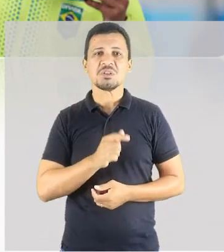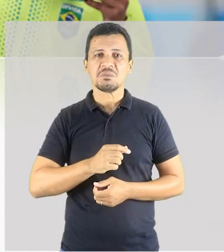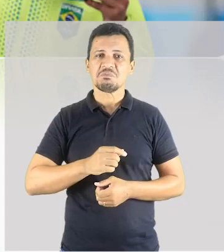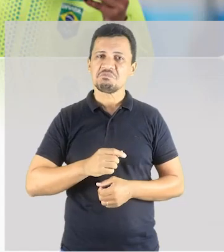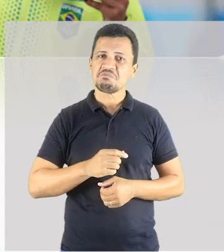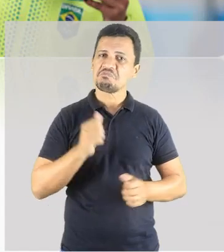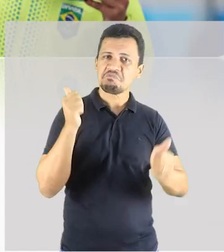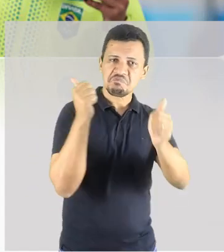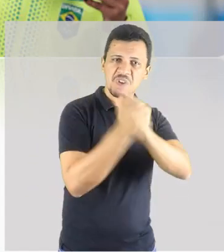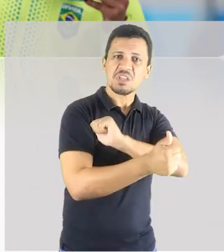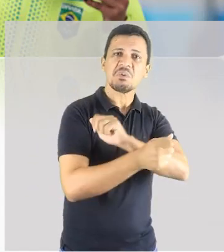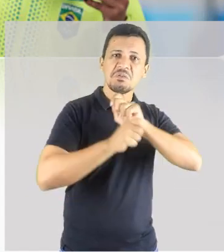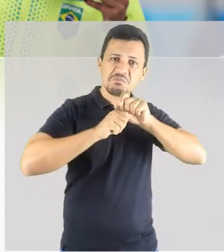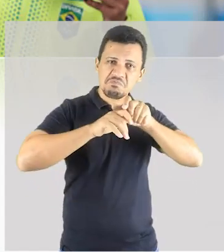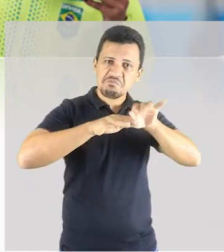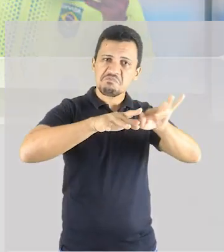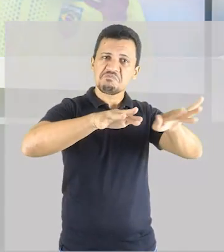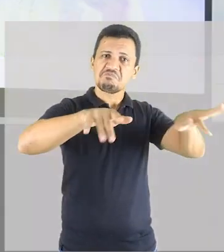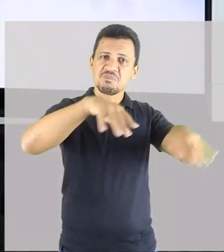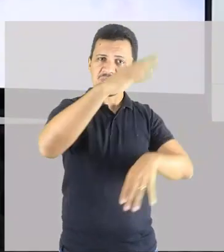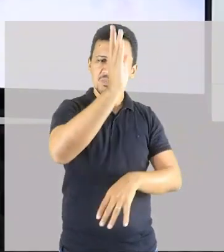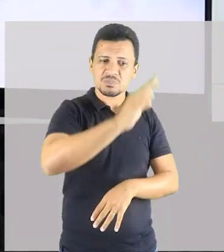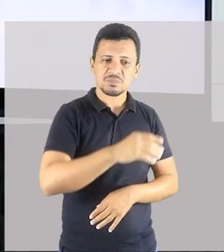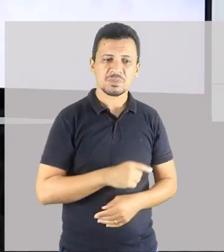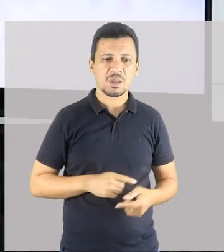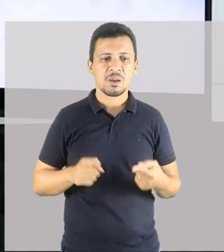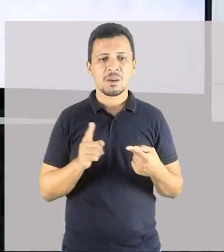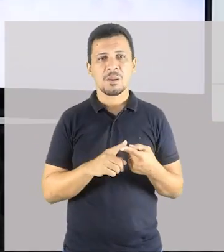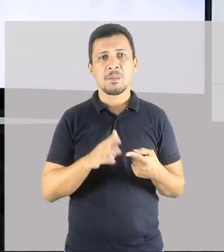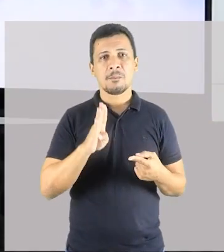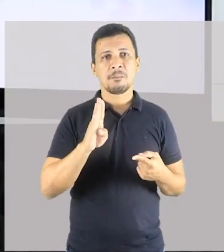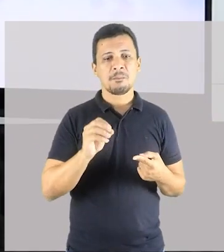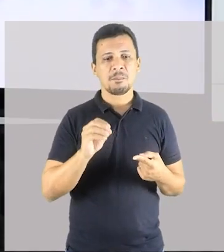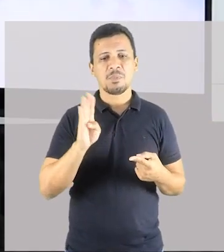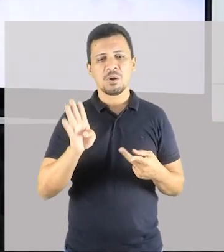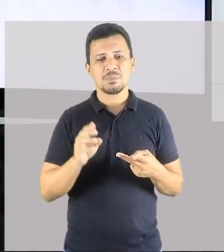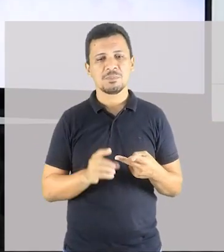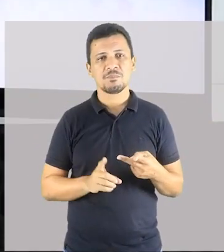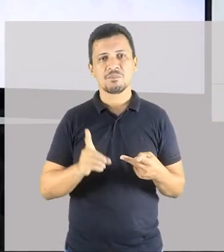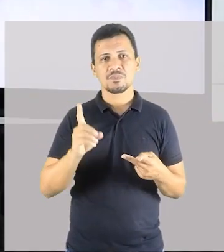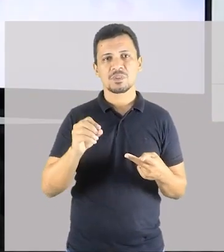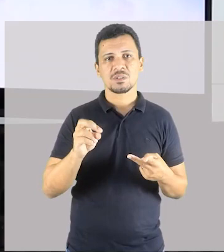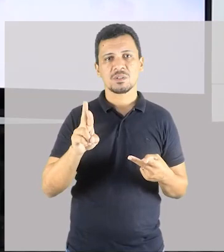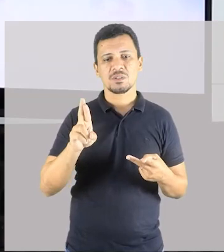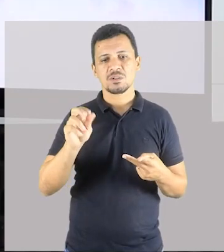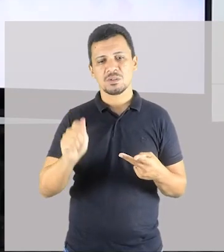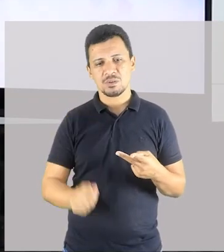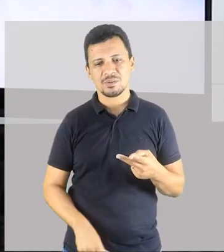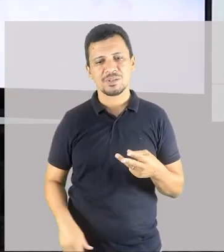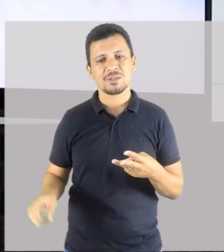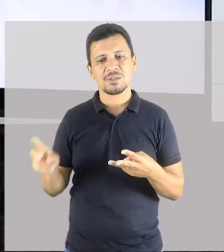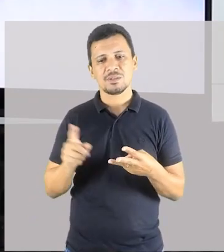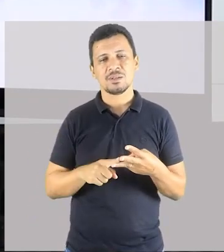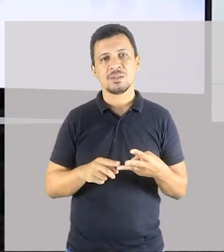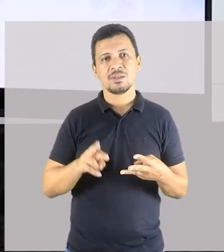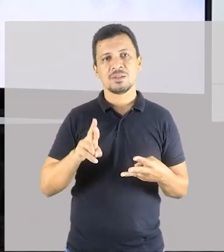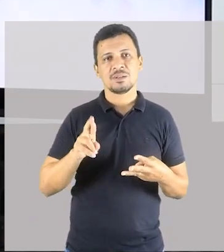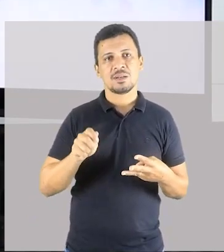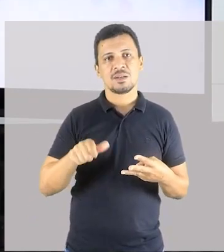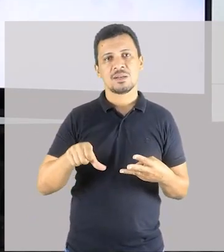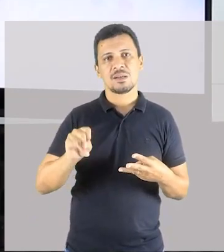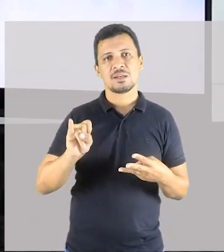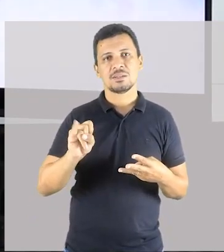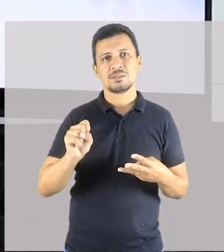esporte dentro do Brasil. Então a gente tem nomes como Bob, Dora Varela, tem a